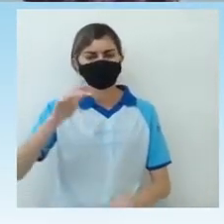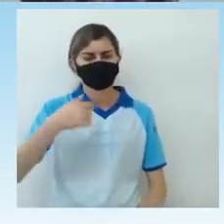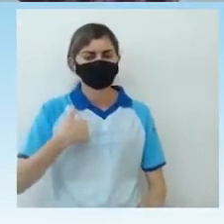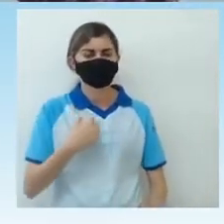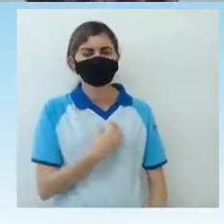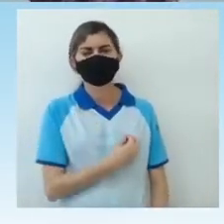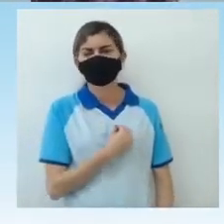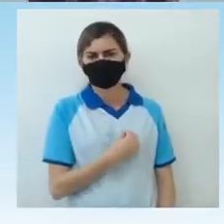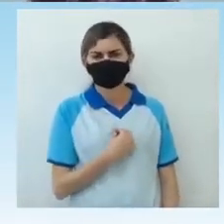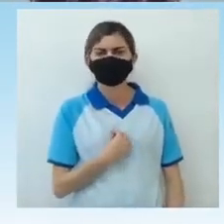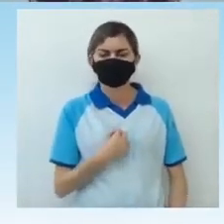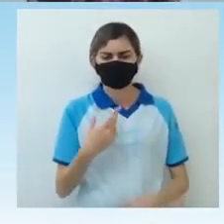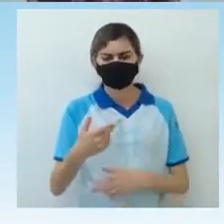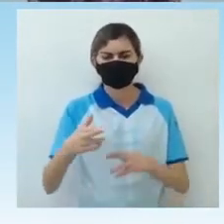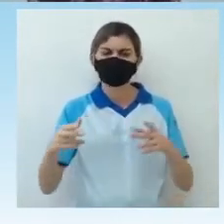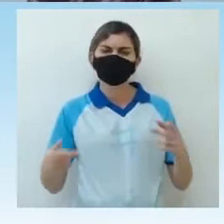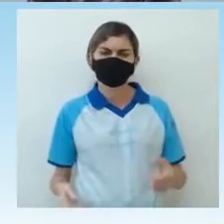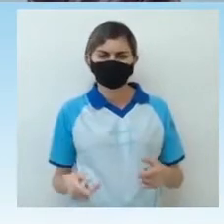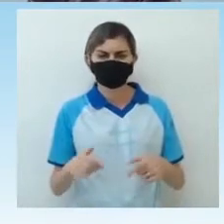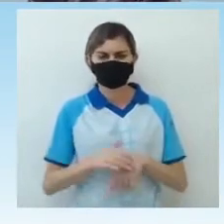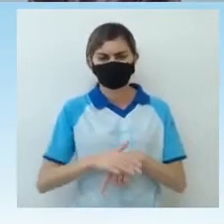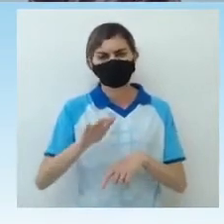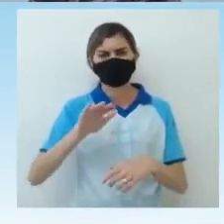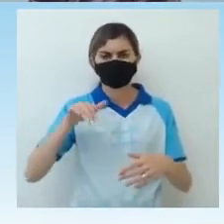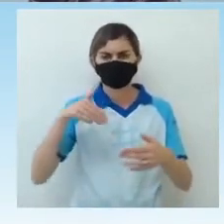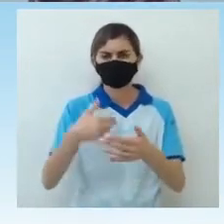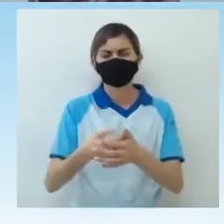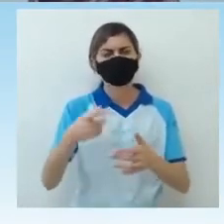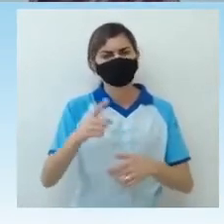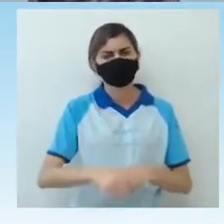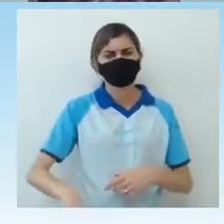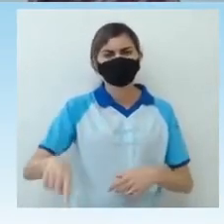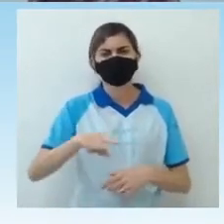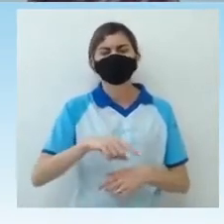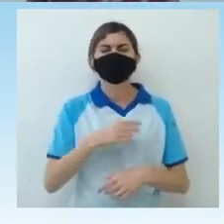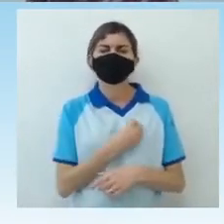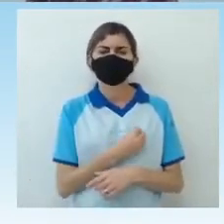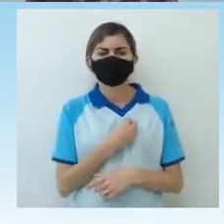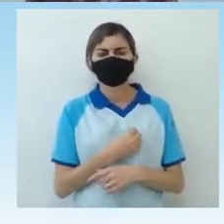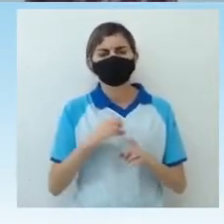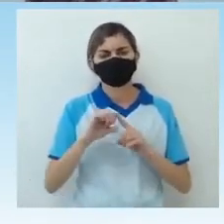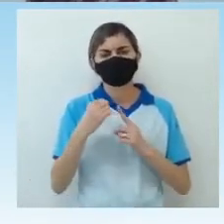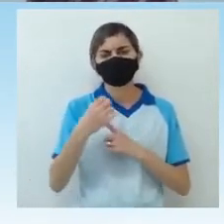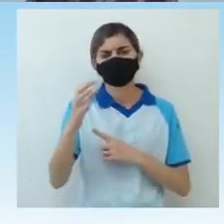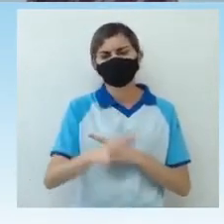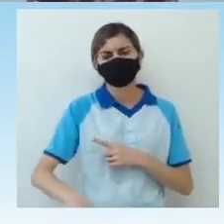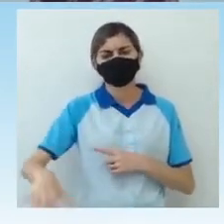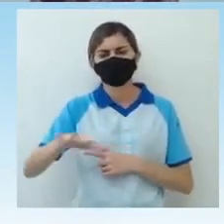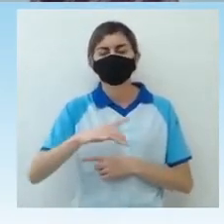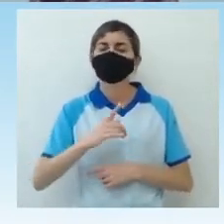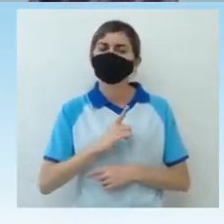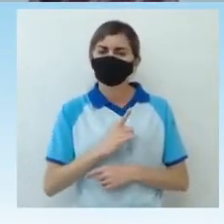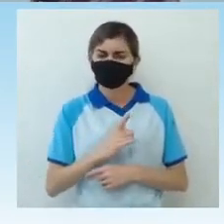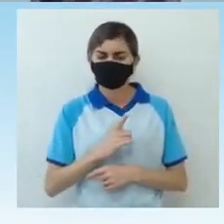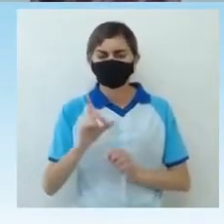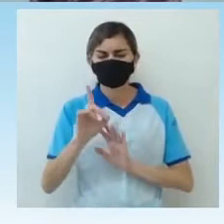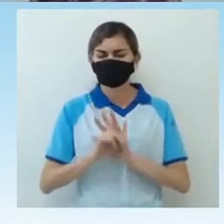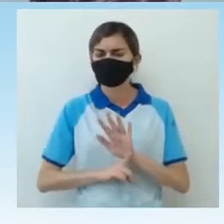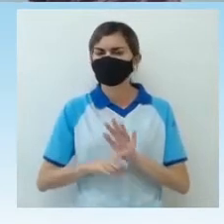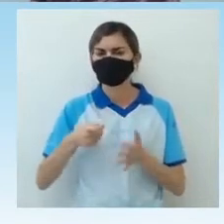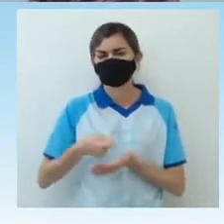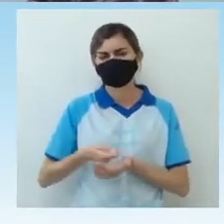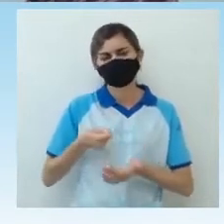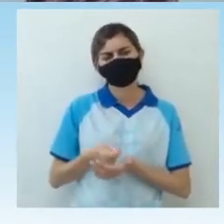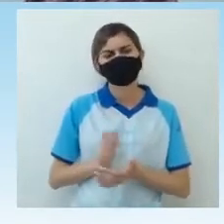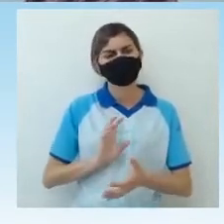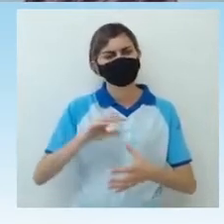viva, como eu disse, nesses elementos que são mais próximos da gente, nós vivemos em sociedade, nós temos direitos e deveres que